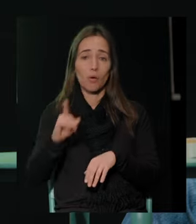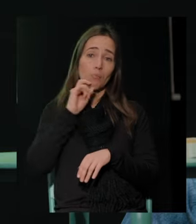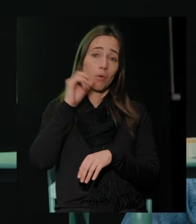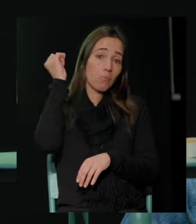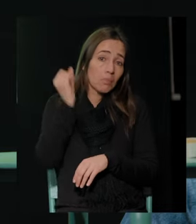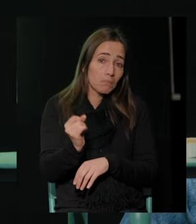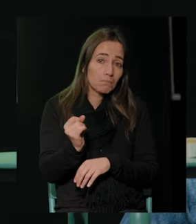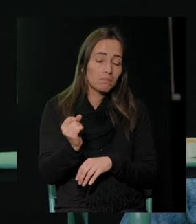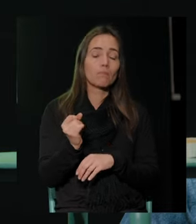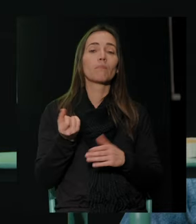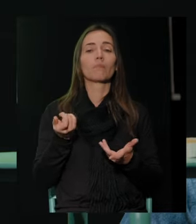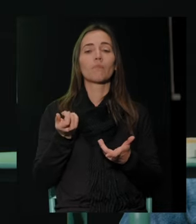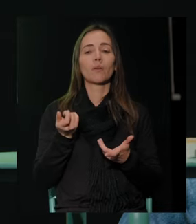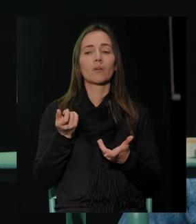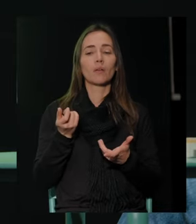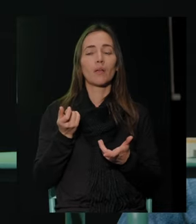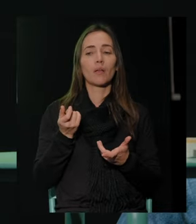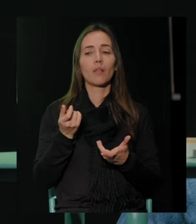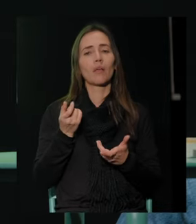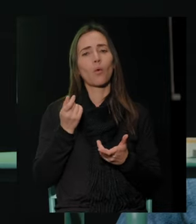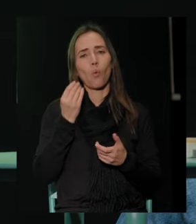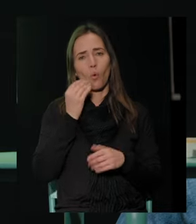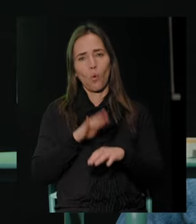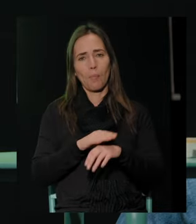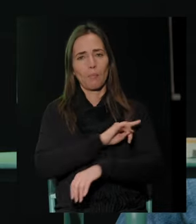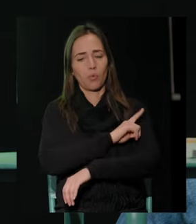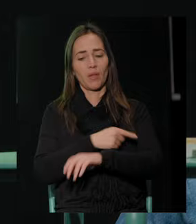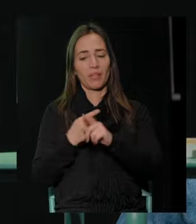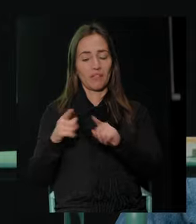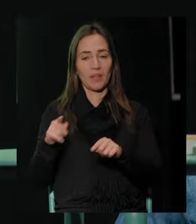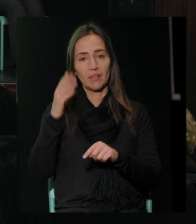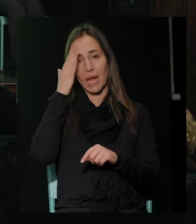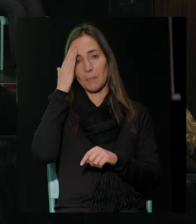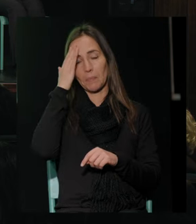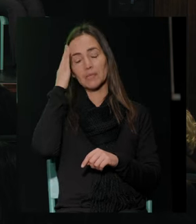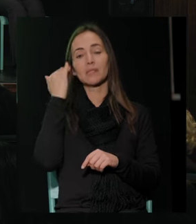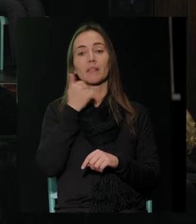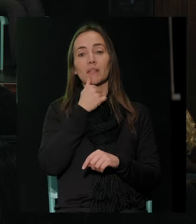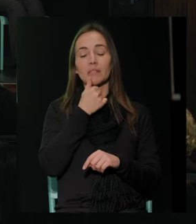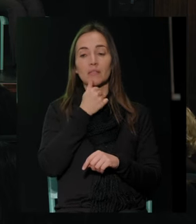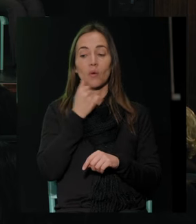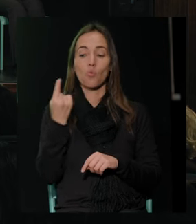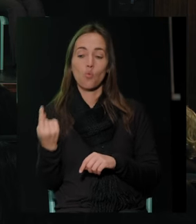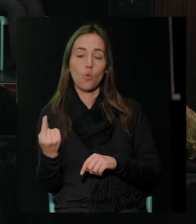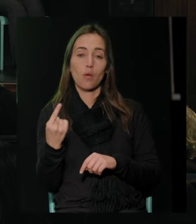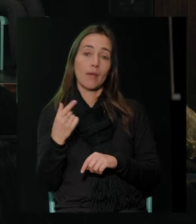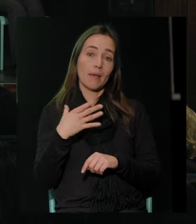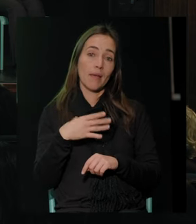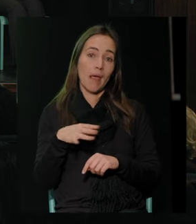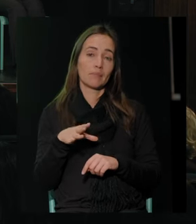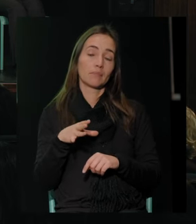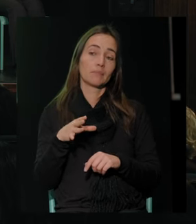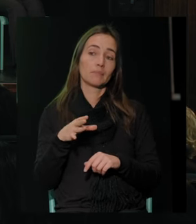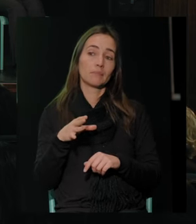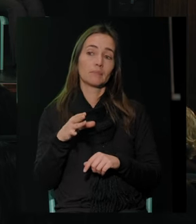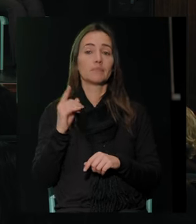no limite. E, portanto, como há esta diferença de poder, esta capacidade de ação arbitrária, quando uma das partes apenas quiser, então não há